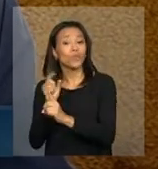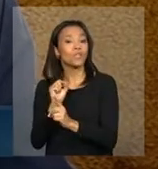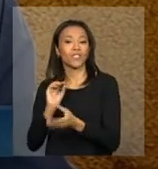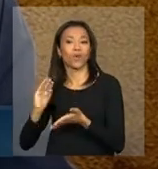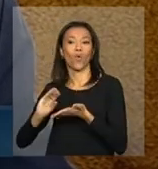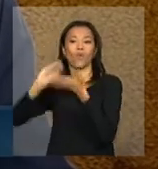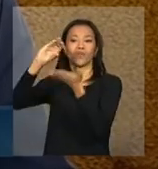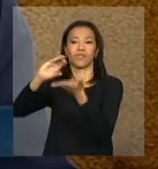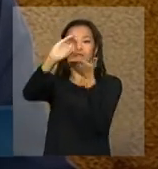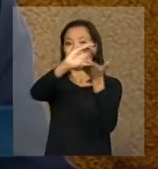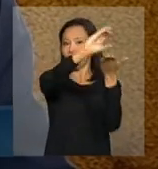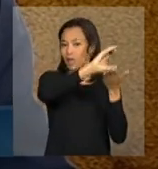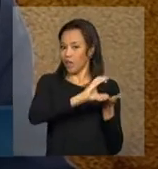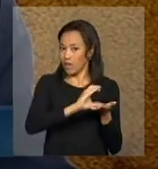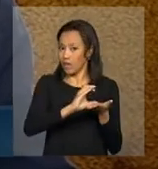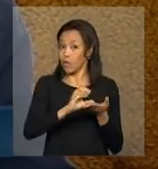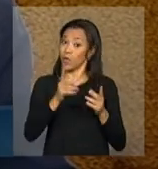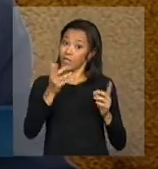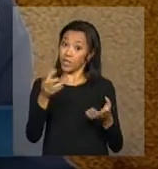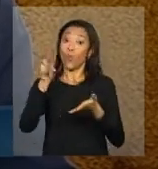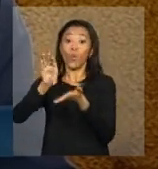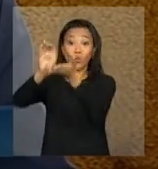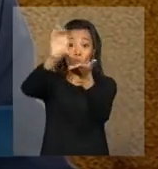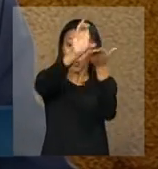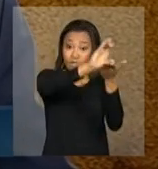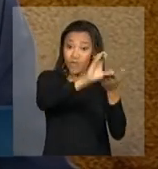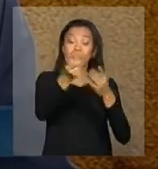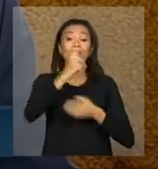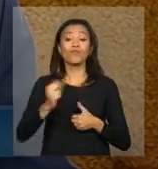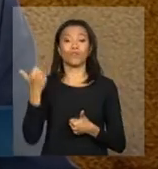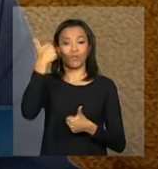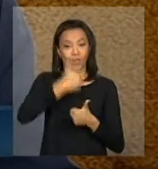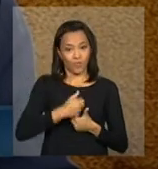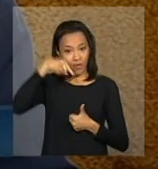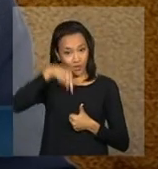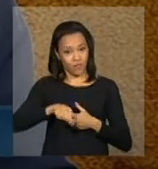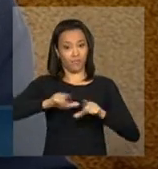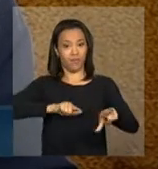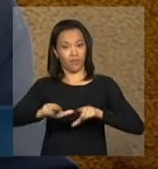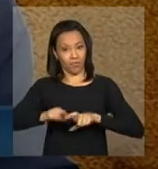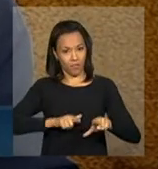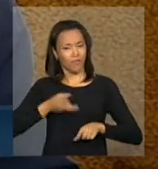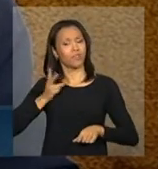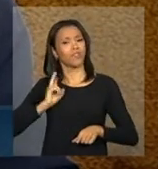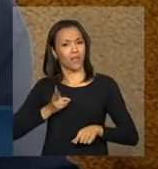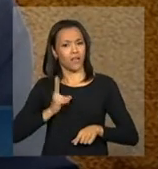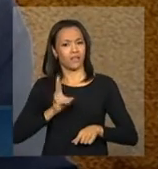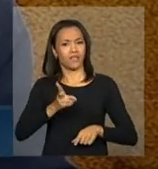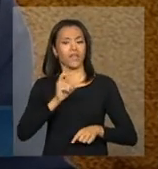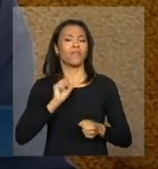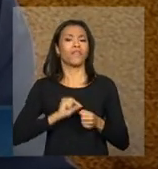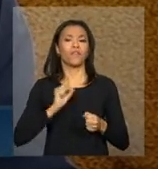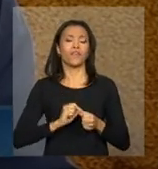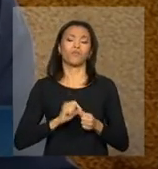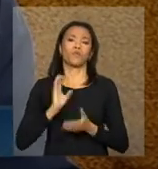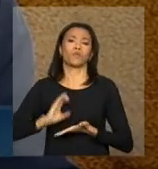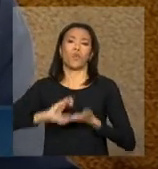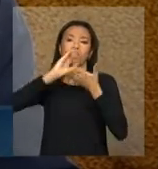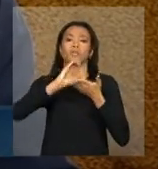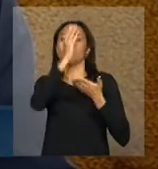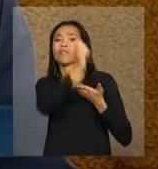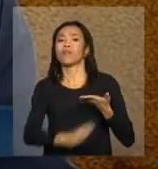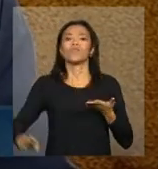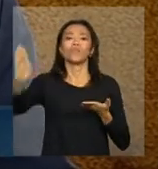Fórum Interconselhos não substitui o trabalho que já vem sendo feito pelos conselhos nacionais, pelas